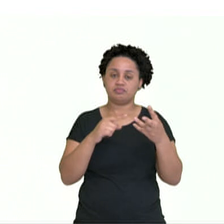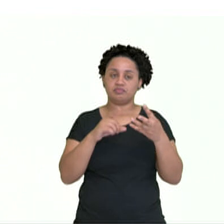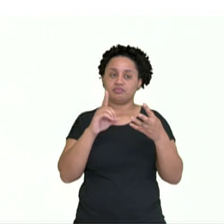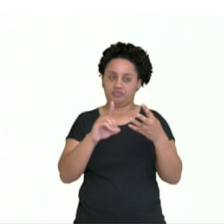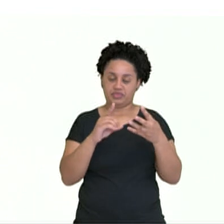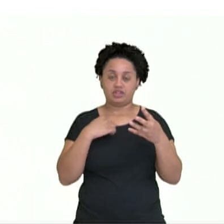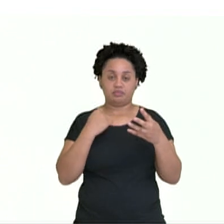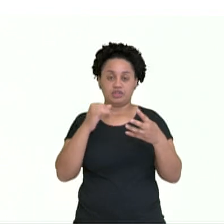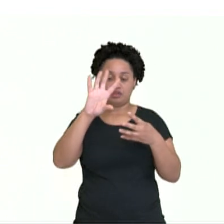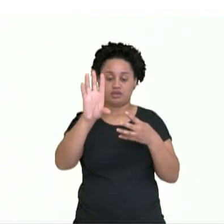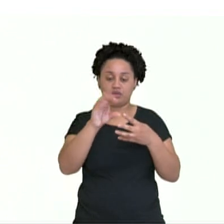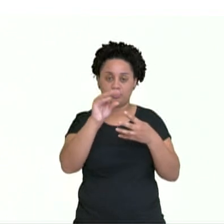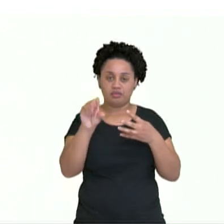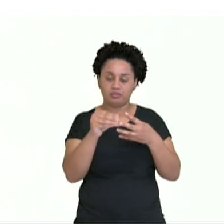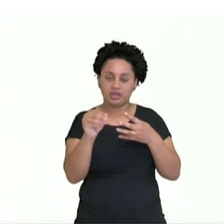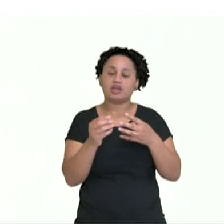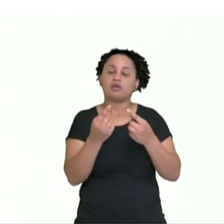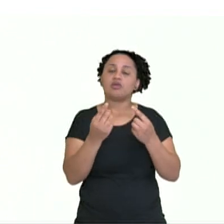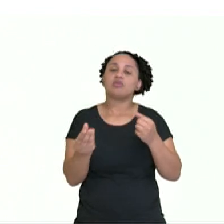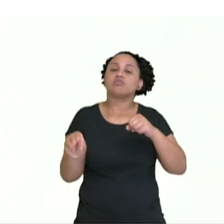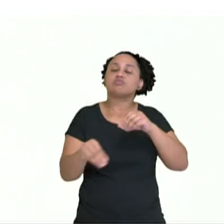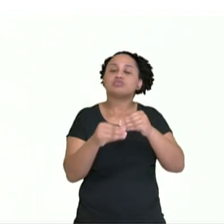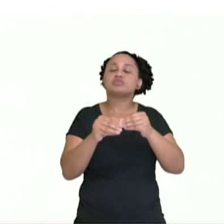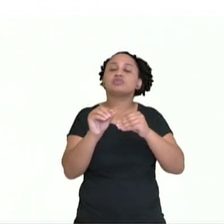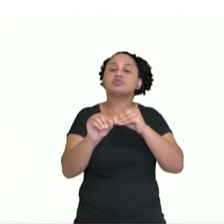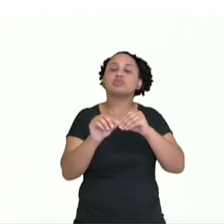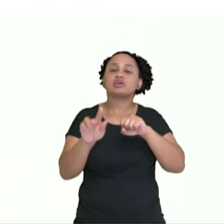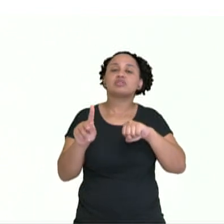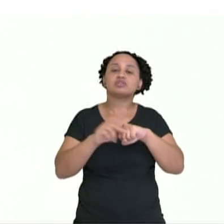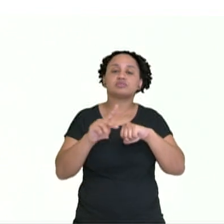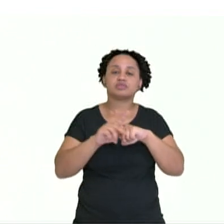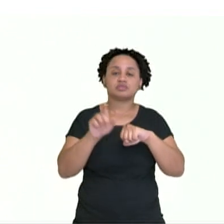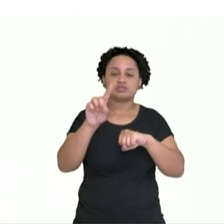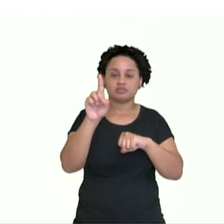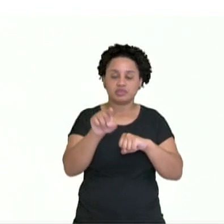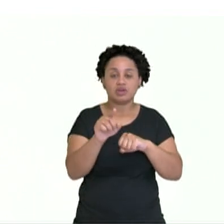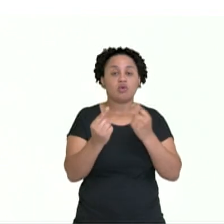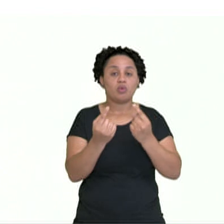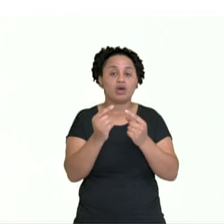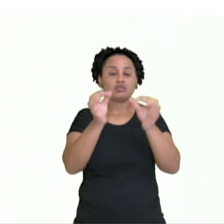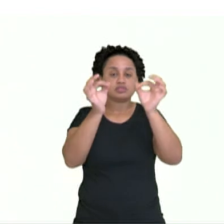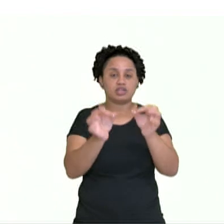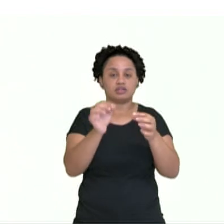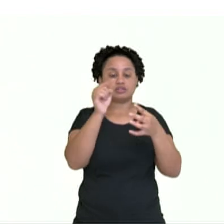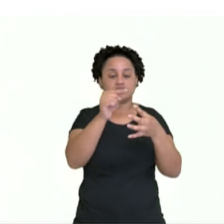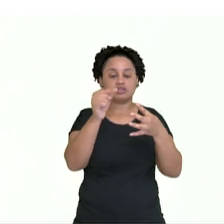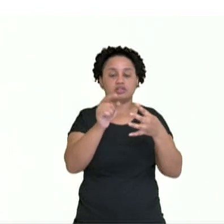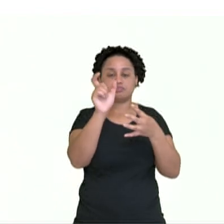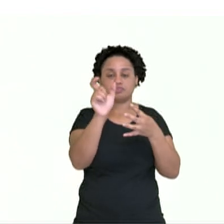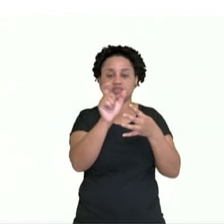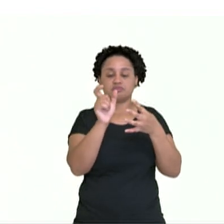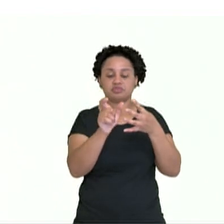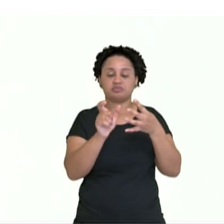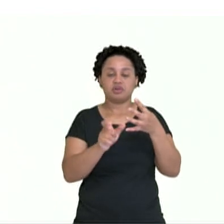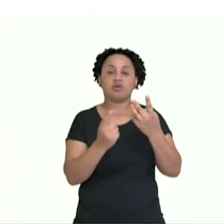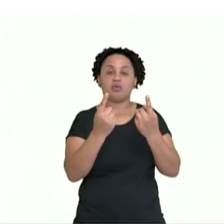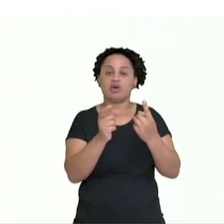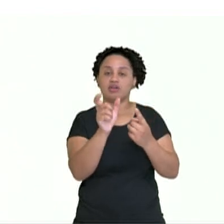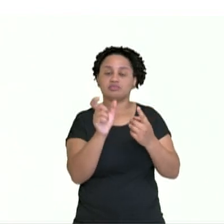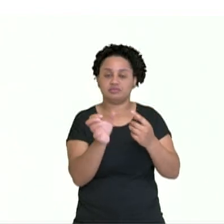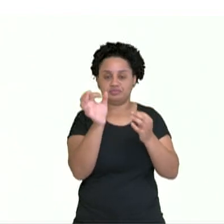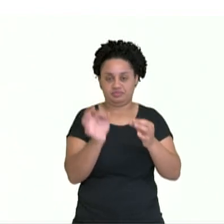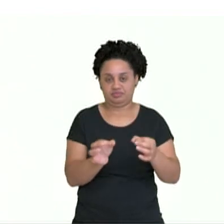signo de exclamação, exatamente para isso, para enfatizar a